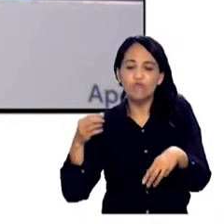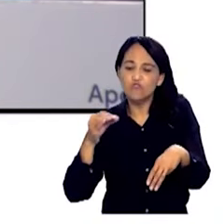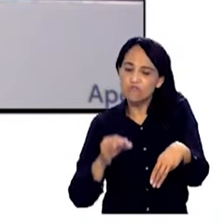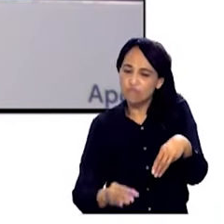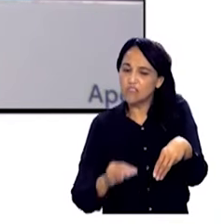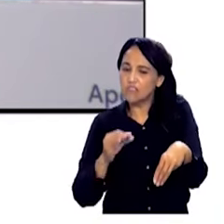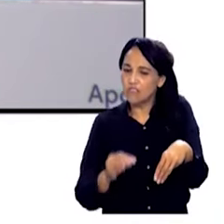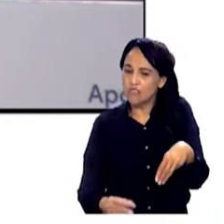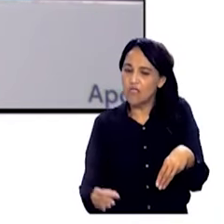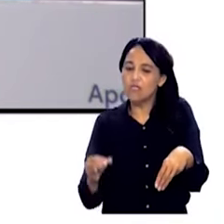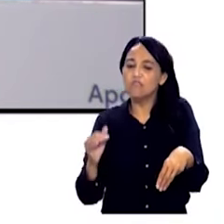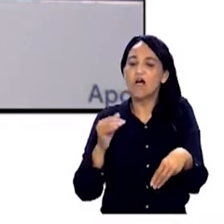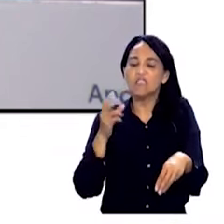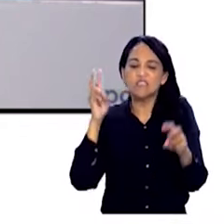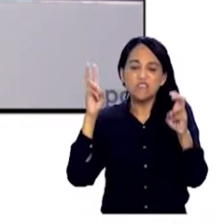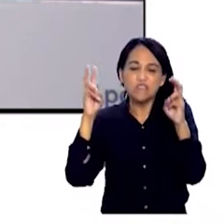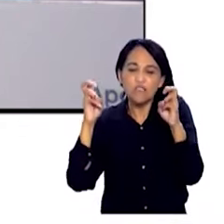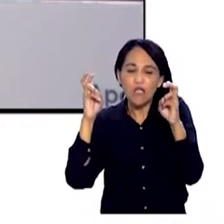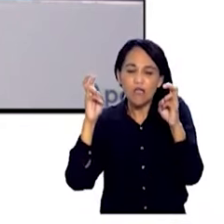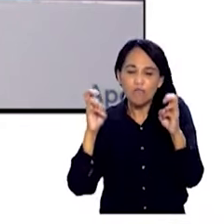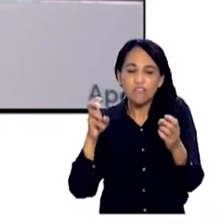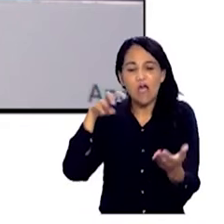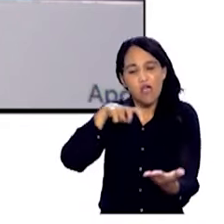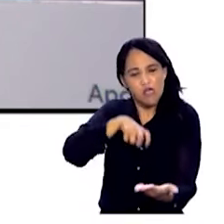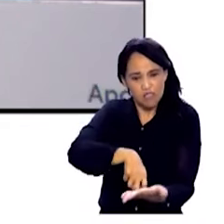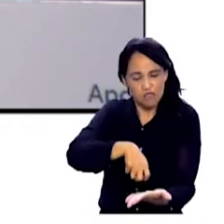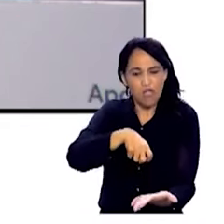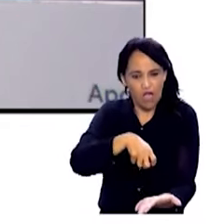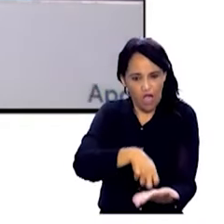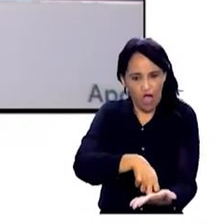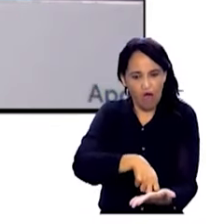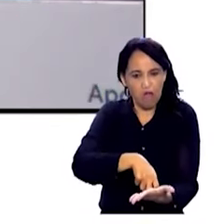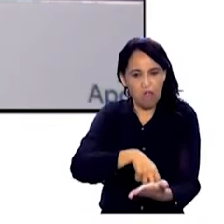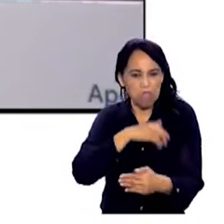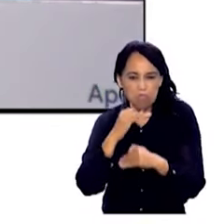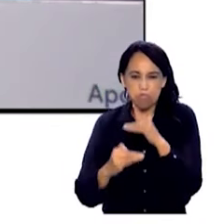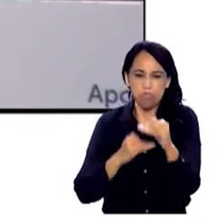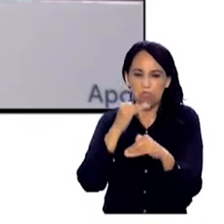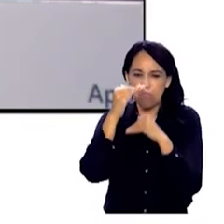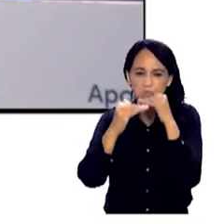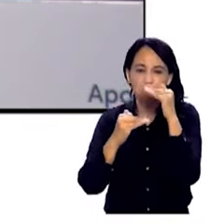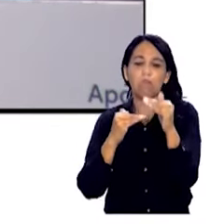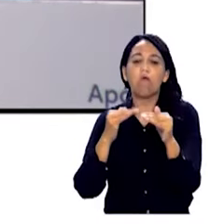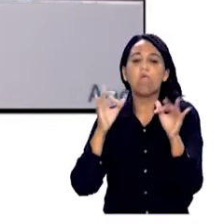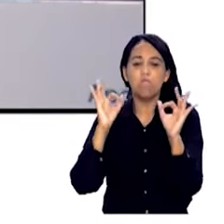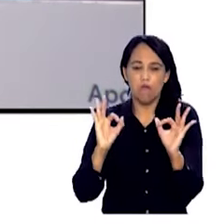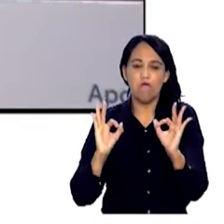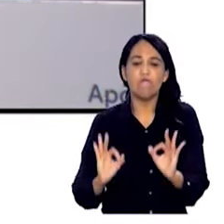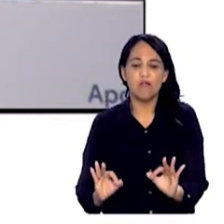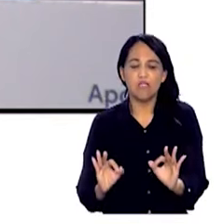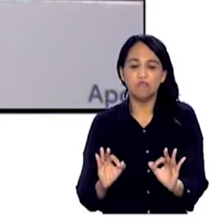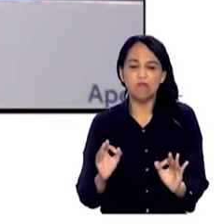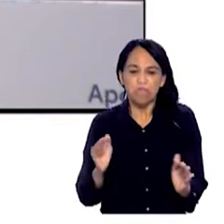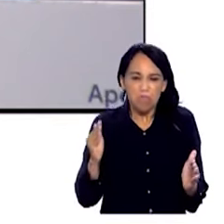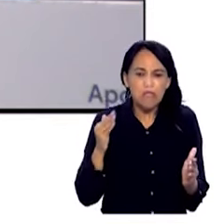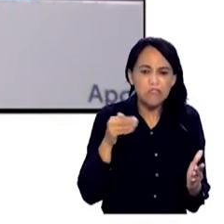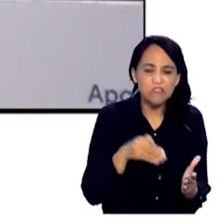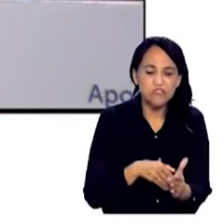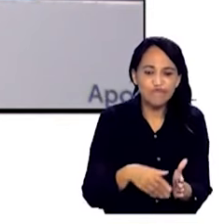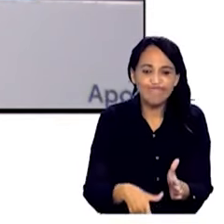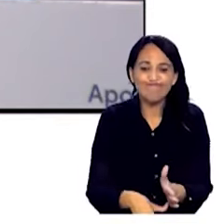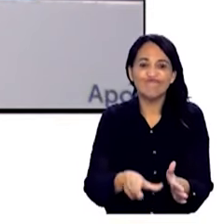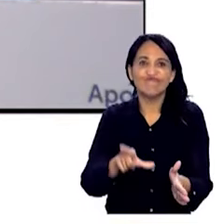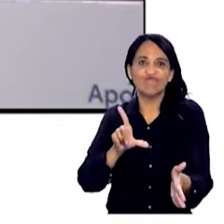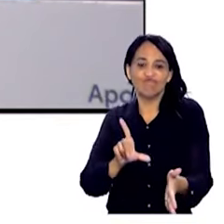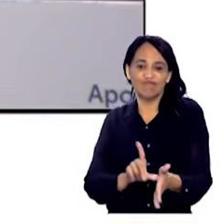verdadeiros avanços civilizatórios em em matéria criminal e impedindo alguns retrocessos eh cumprimento também o